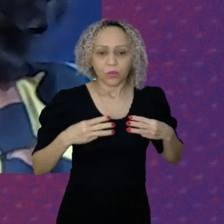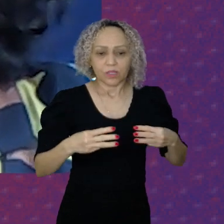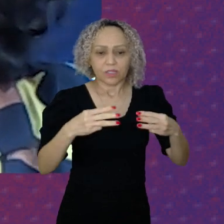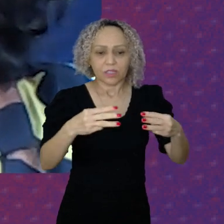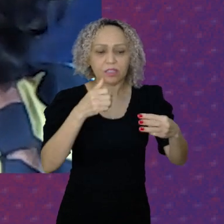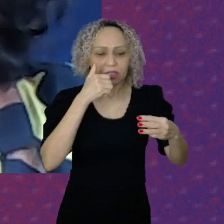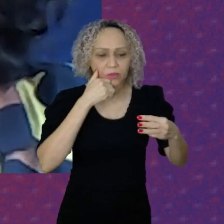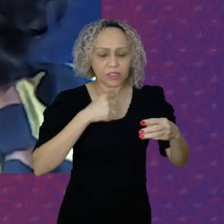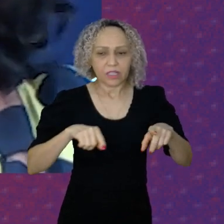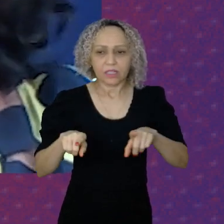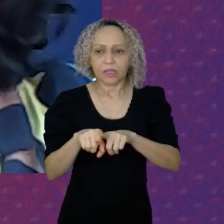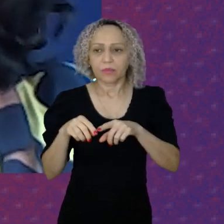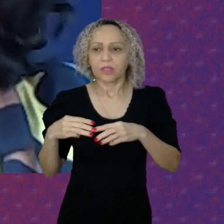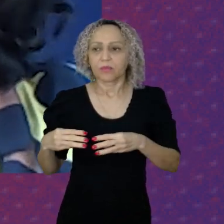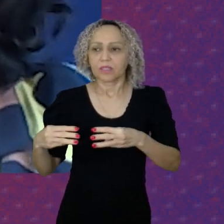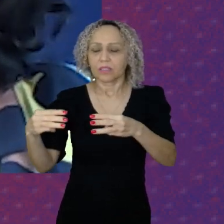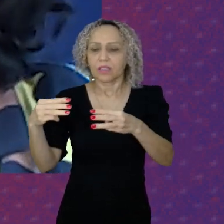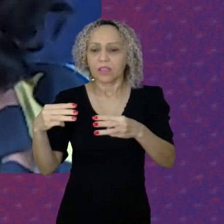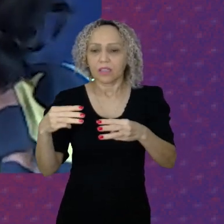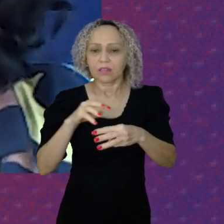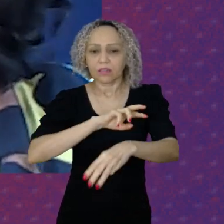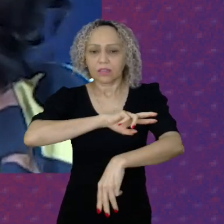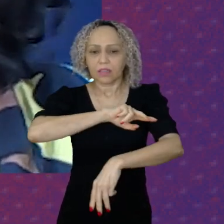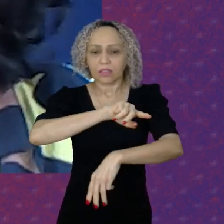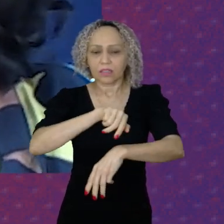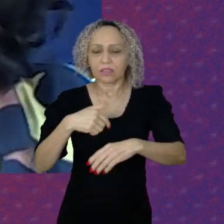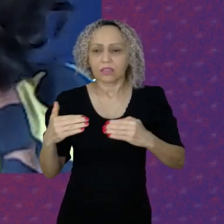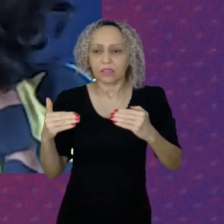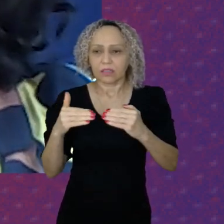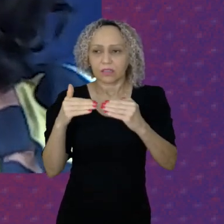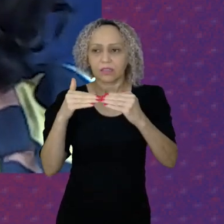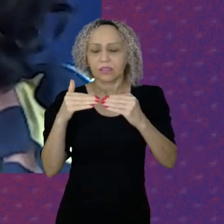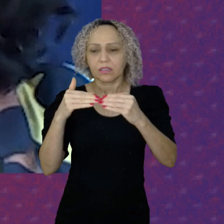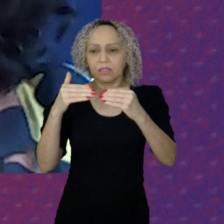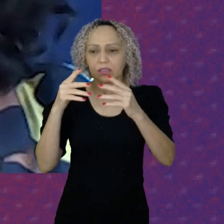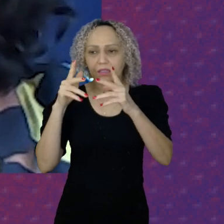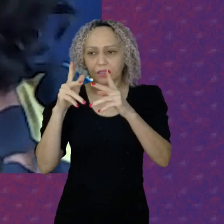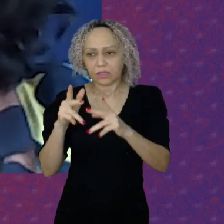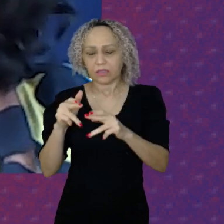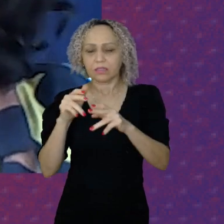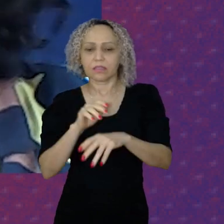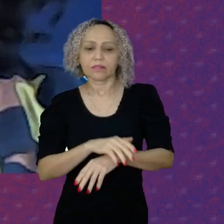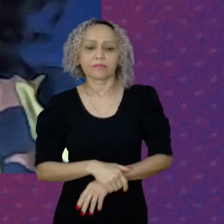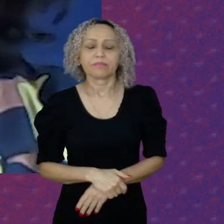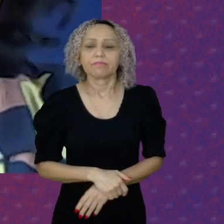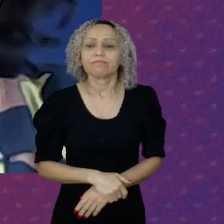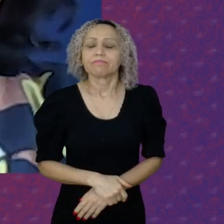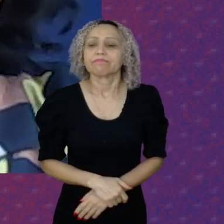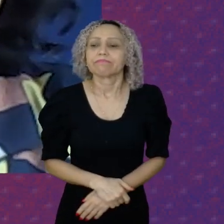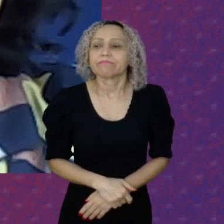acredito que quando nós temos essas datas que tem por trás delas, né,